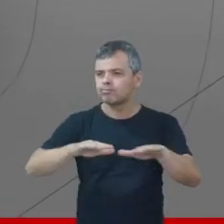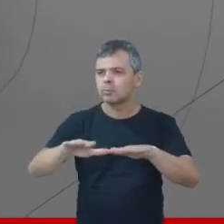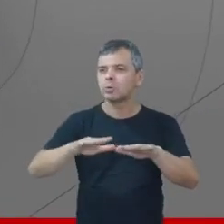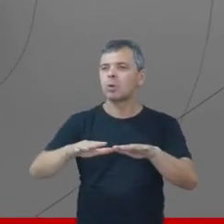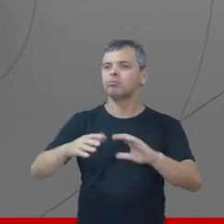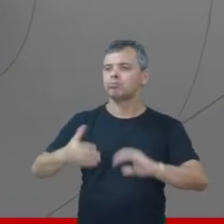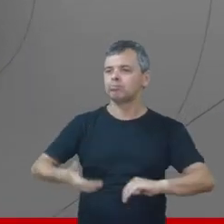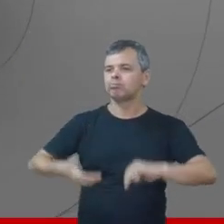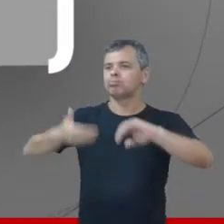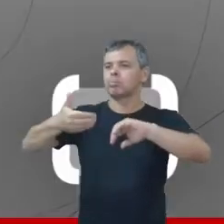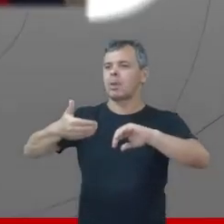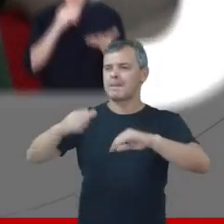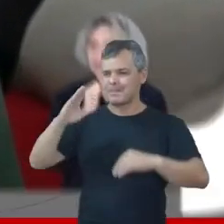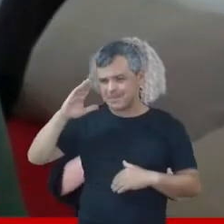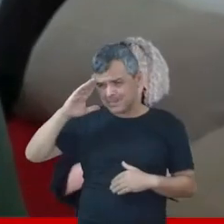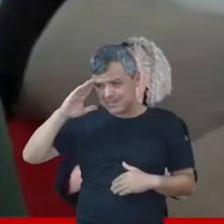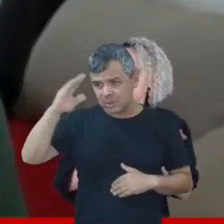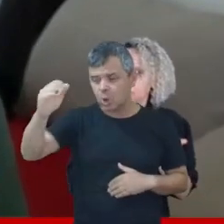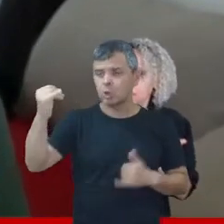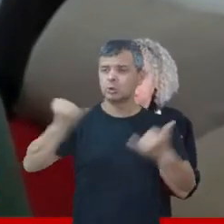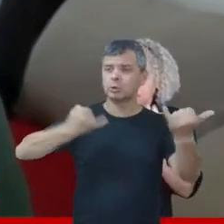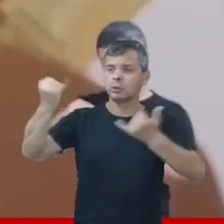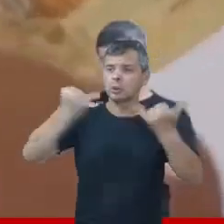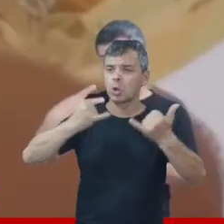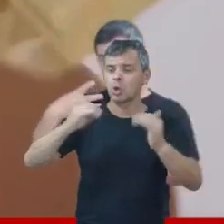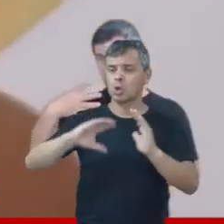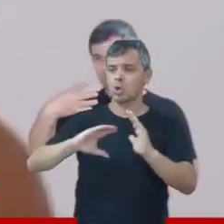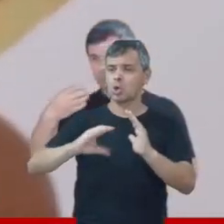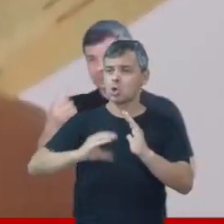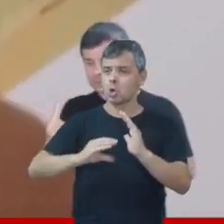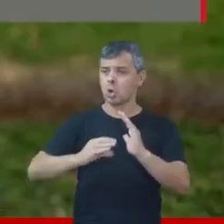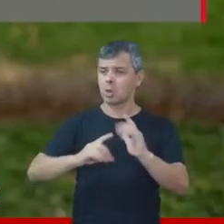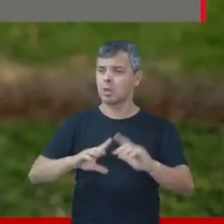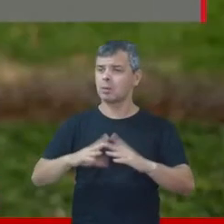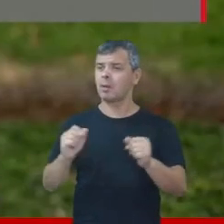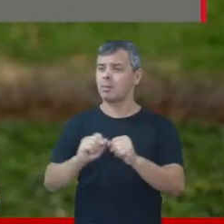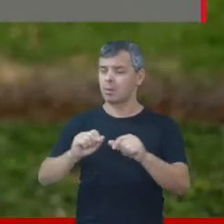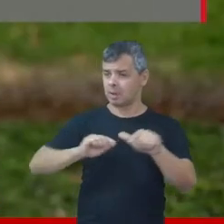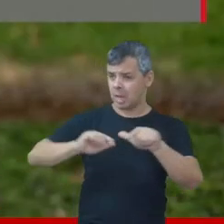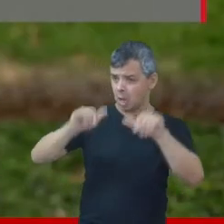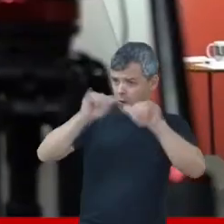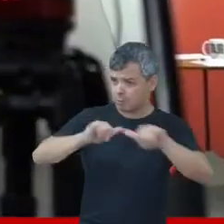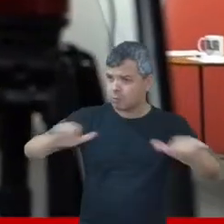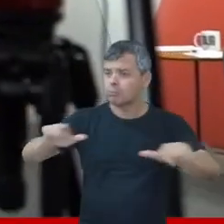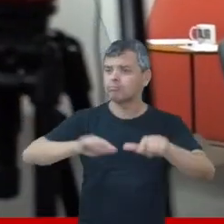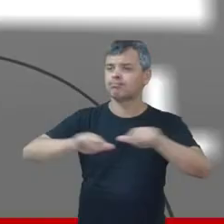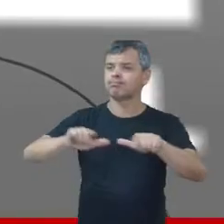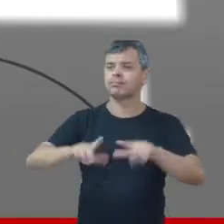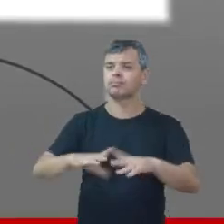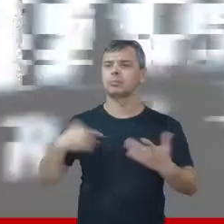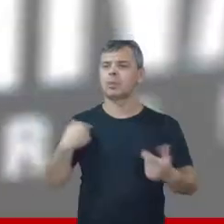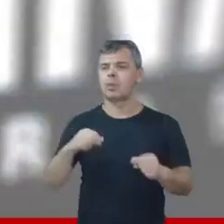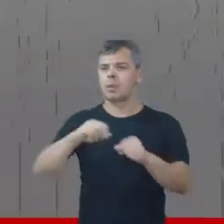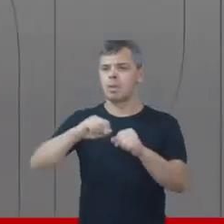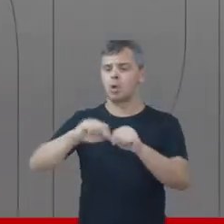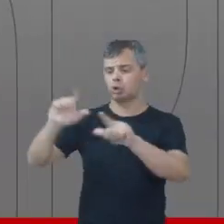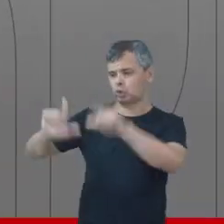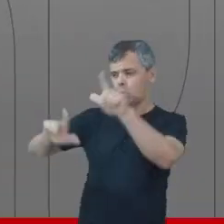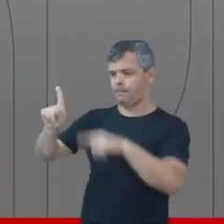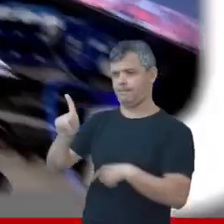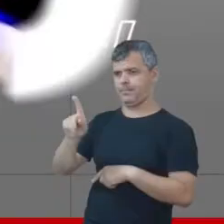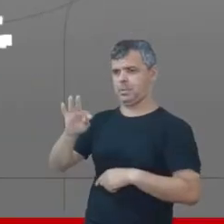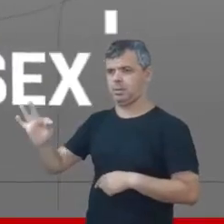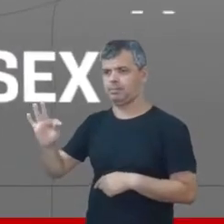o Congresso e as principais informações do partido. Se é notícia para o trabalhador e para a trabalhadora, está no Jornal